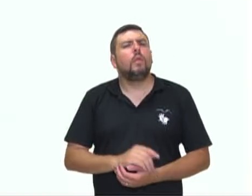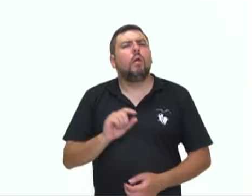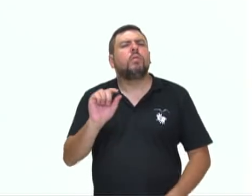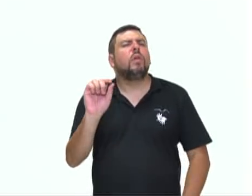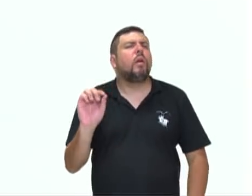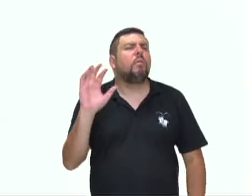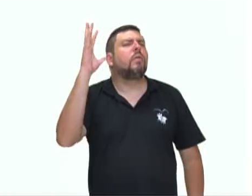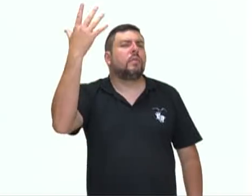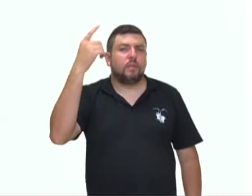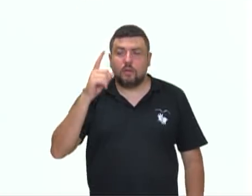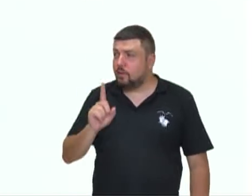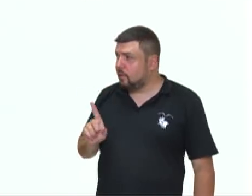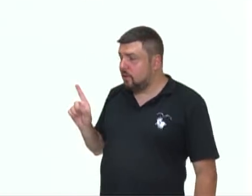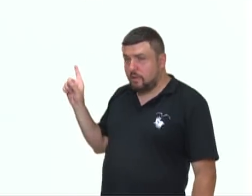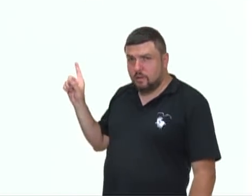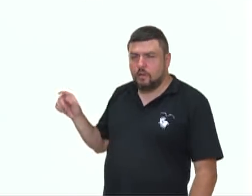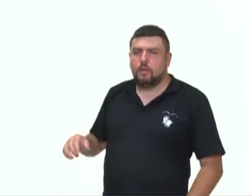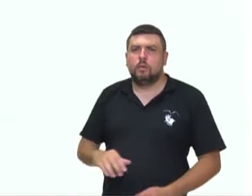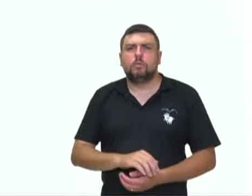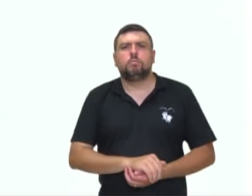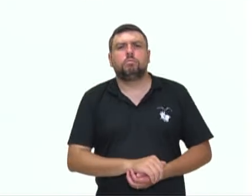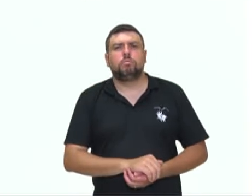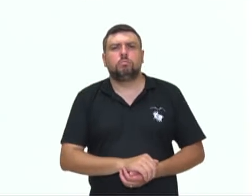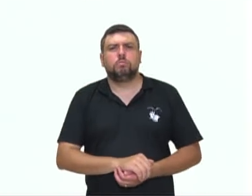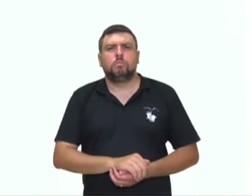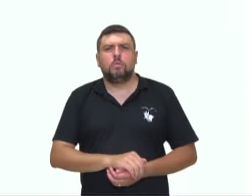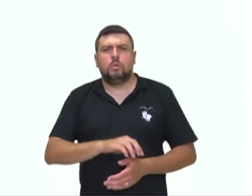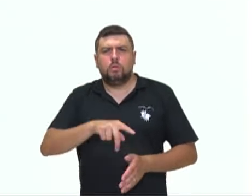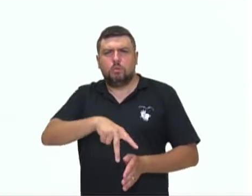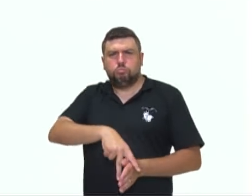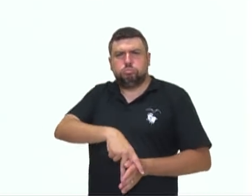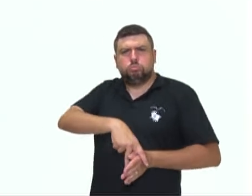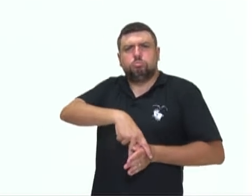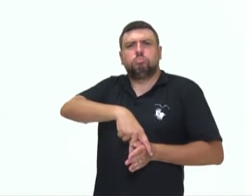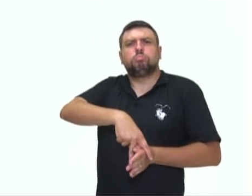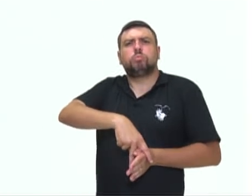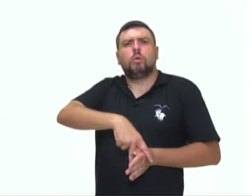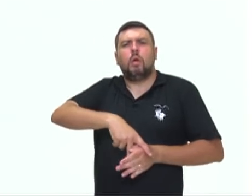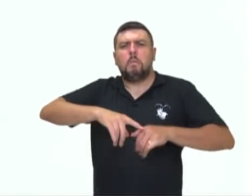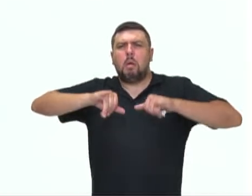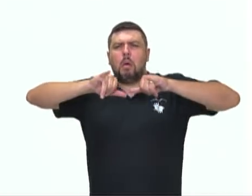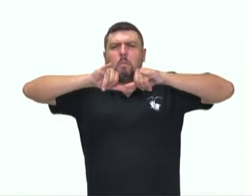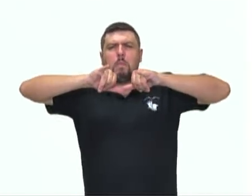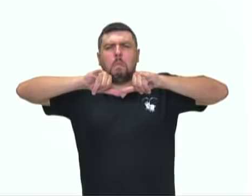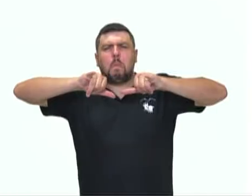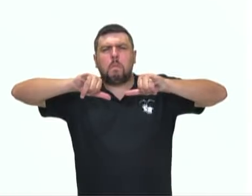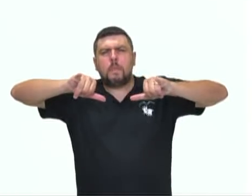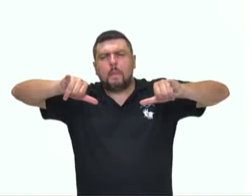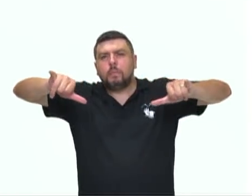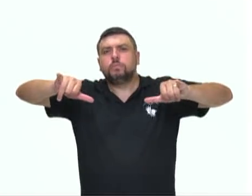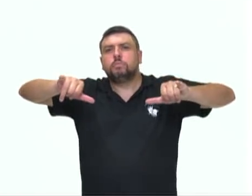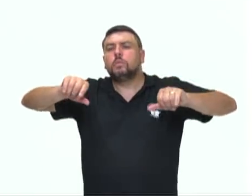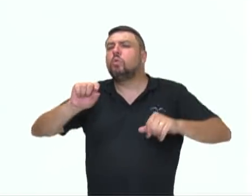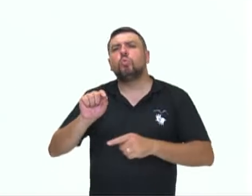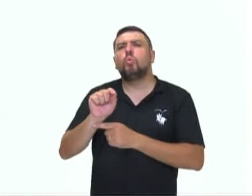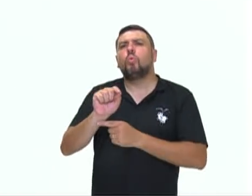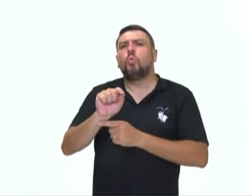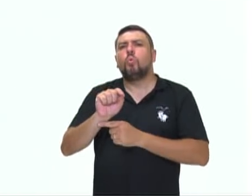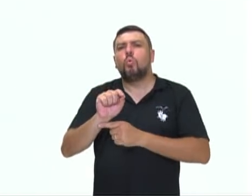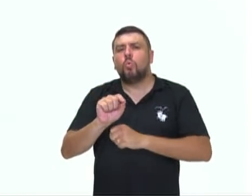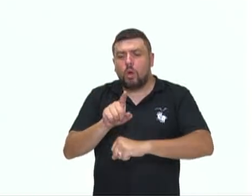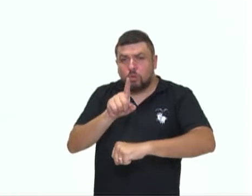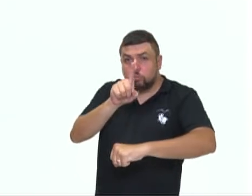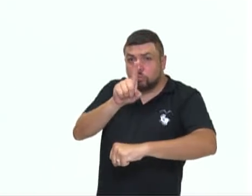O Marechal Deodoro estava então aí numa posição de anúncio, proclamando anunciando que a partir daquele momento o